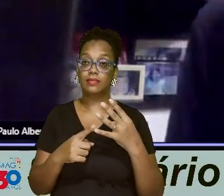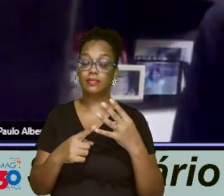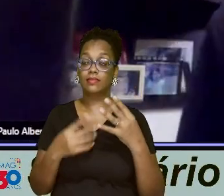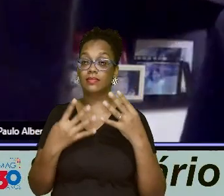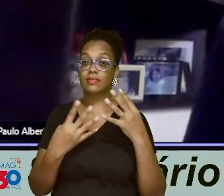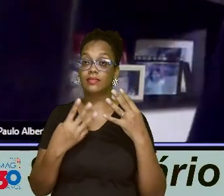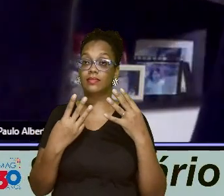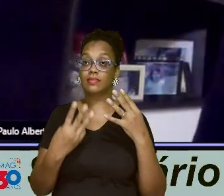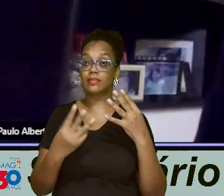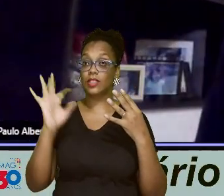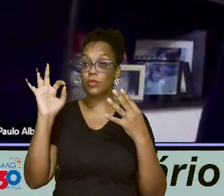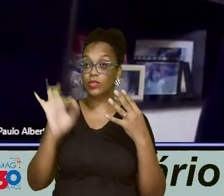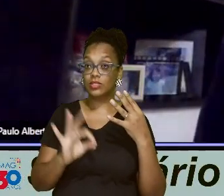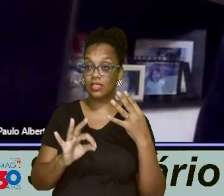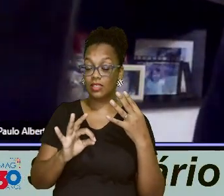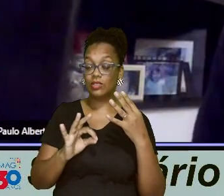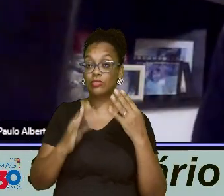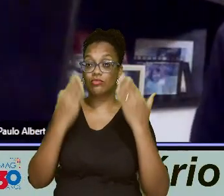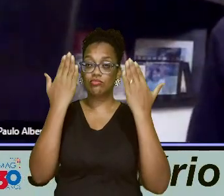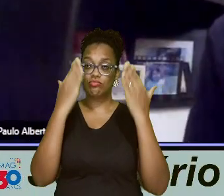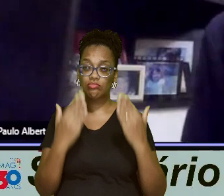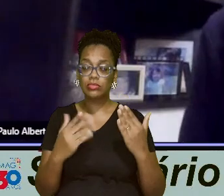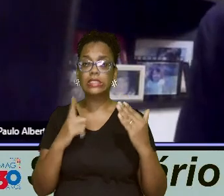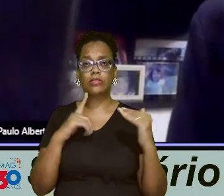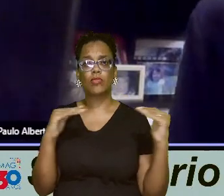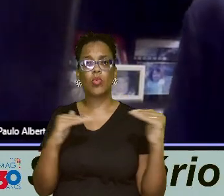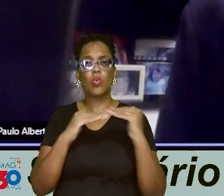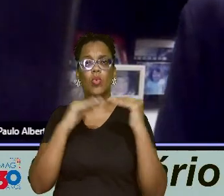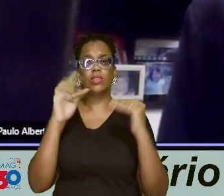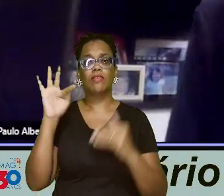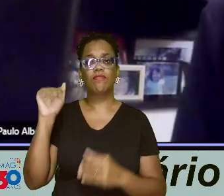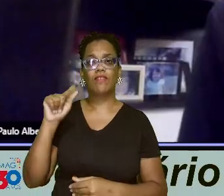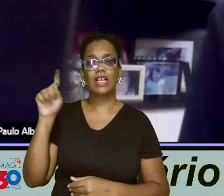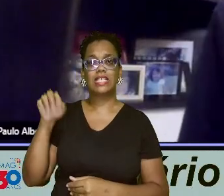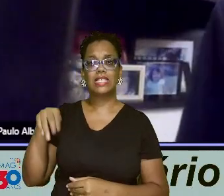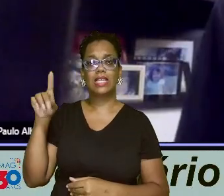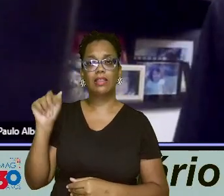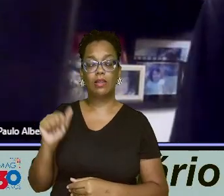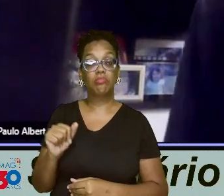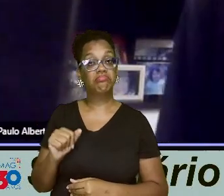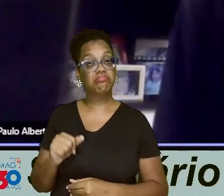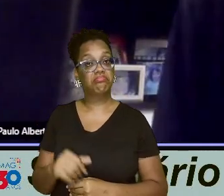feitos examinados houve concordância da fazenda. Esse foi um aspecto